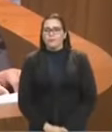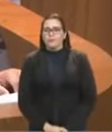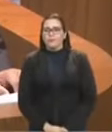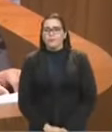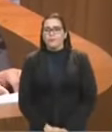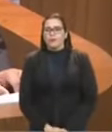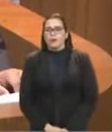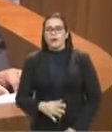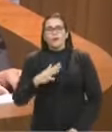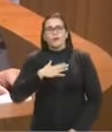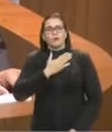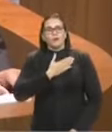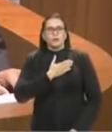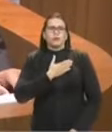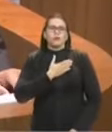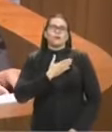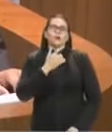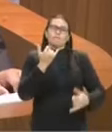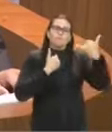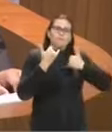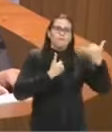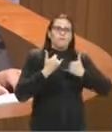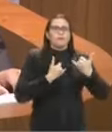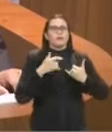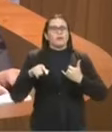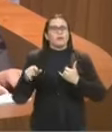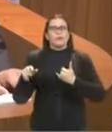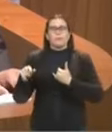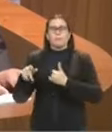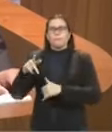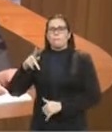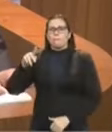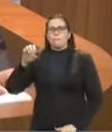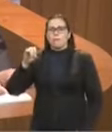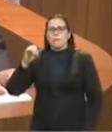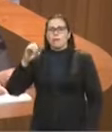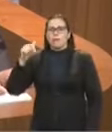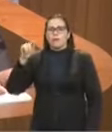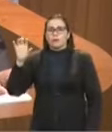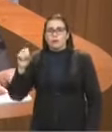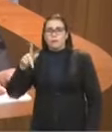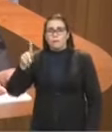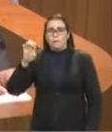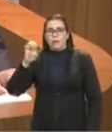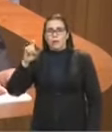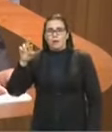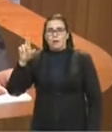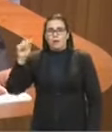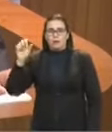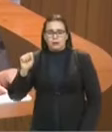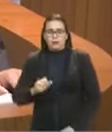de Pedras, nos mantendo informados do que realmente está acontecendo lá, para que a gente possa agir aqui em cima, no